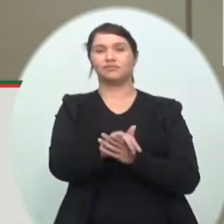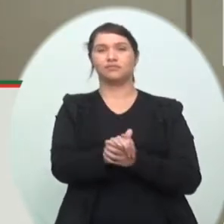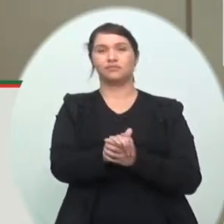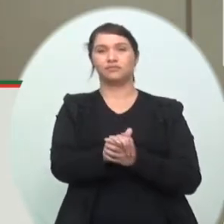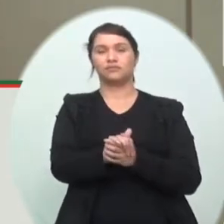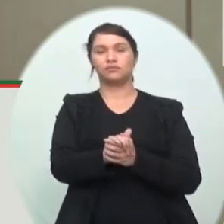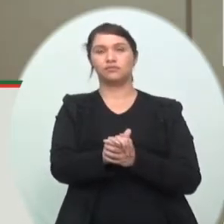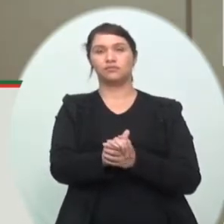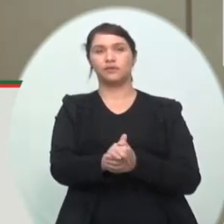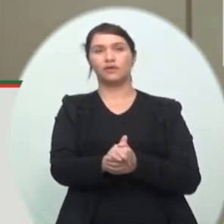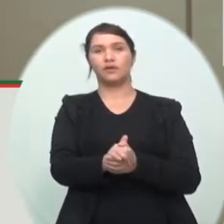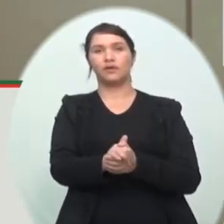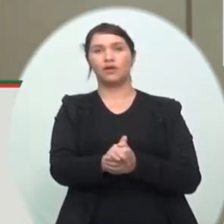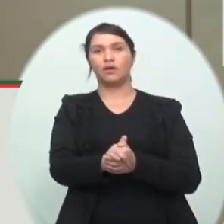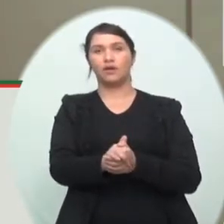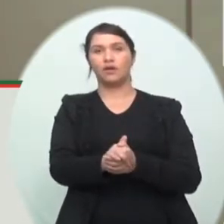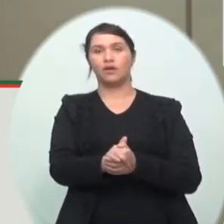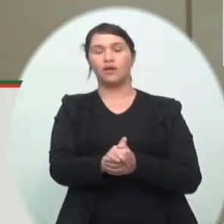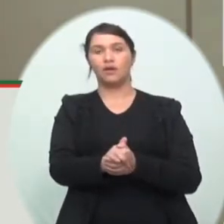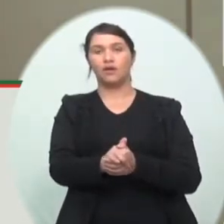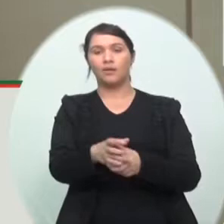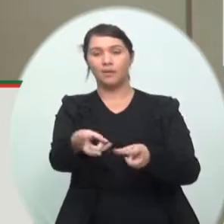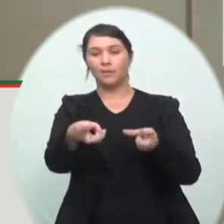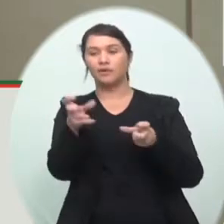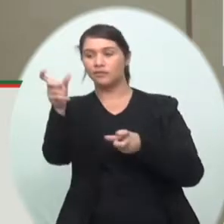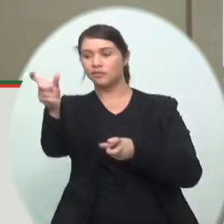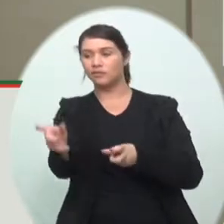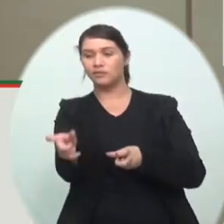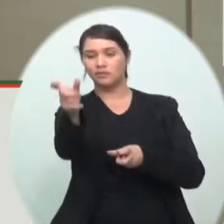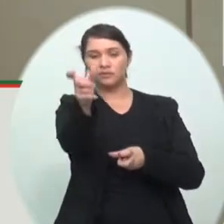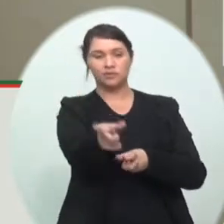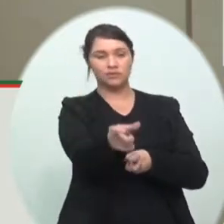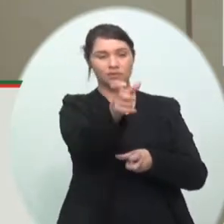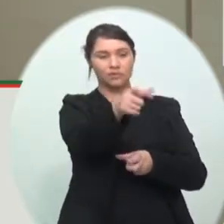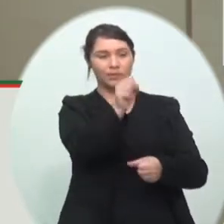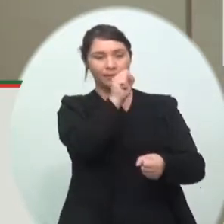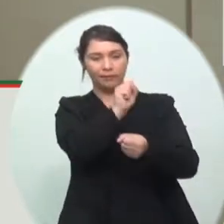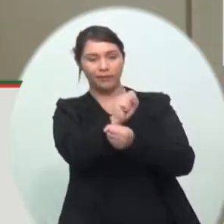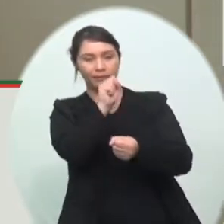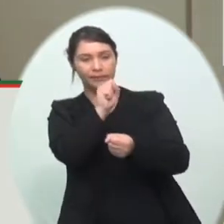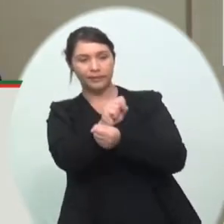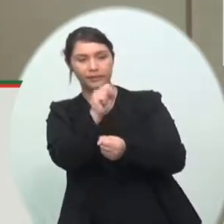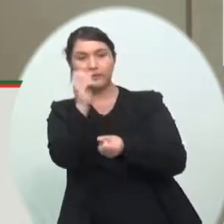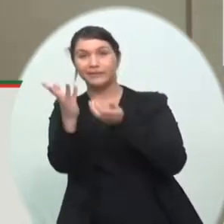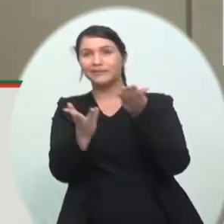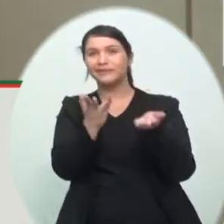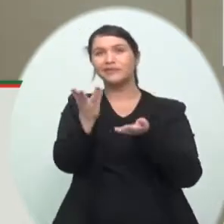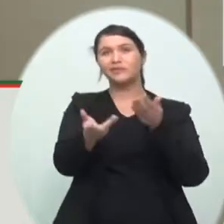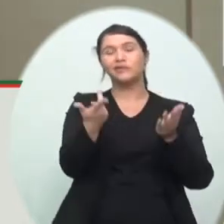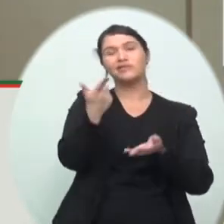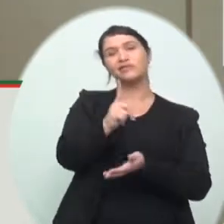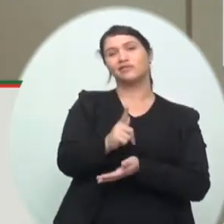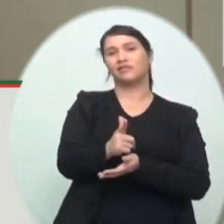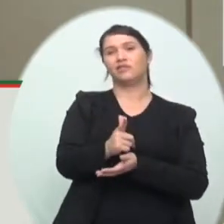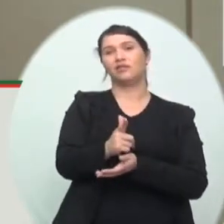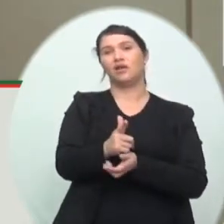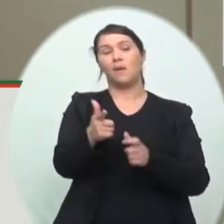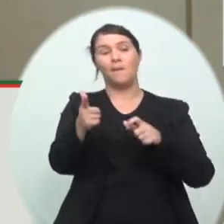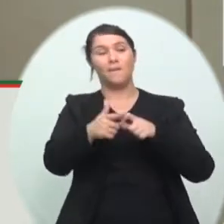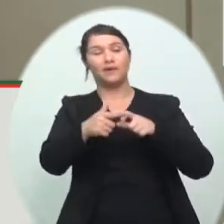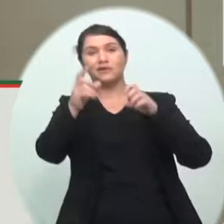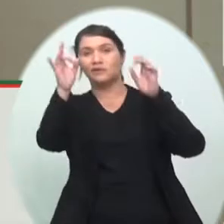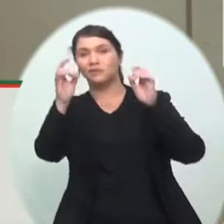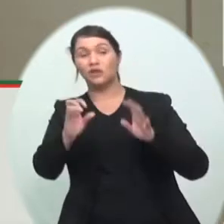muitas pessoas aguardando na fila de espera, muita gente, milhares de pessoas, tanto na parte de especialista quanto na